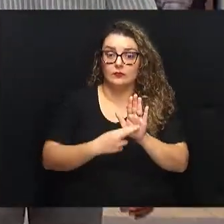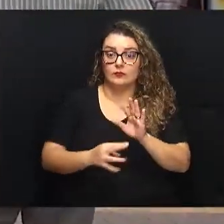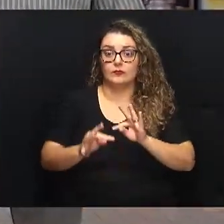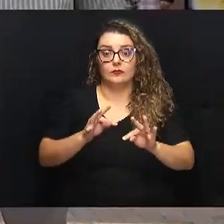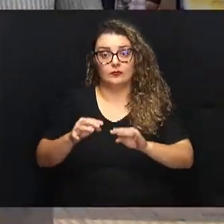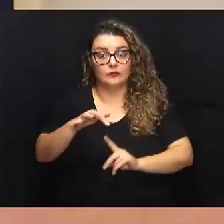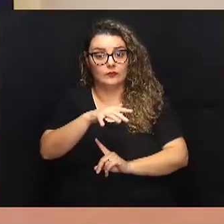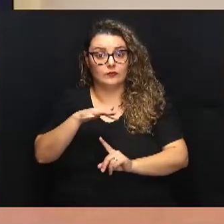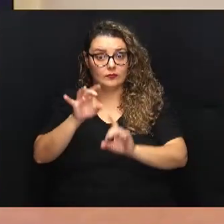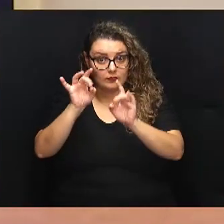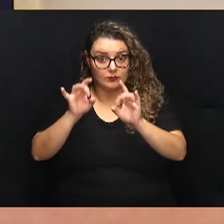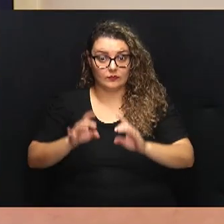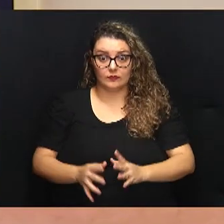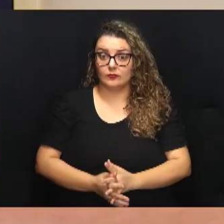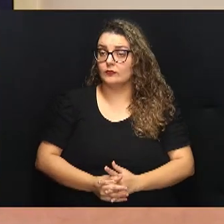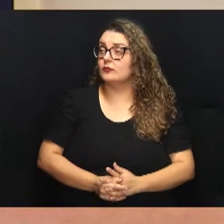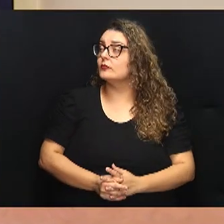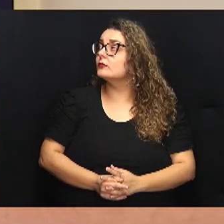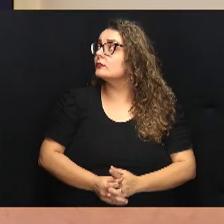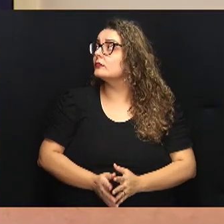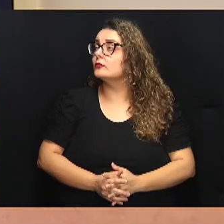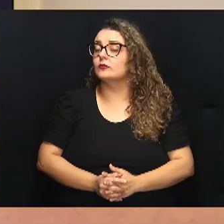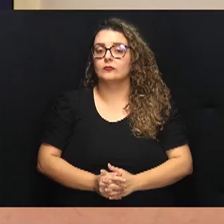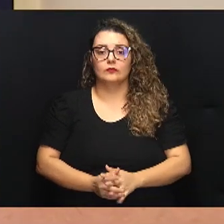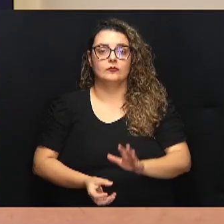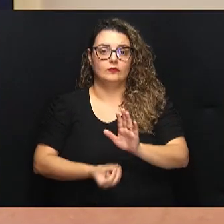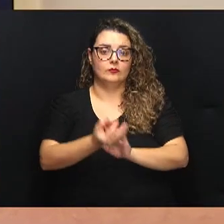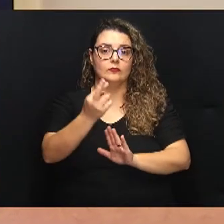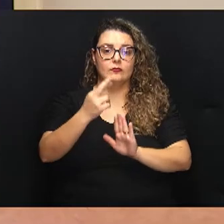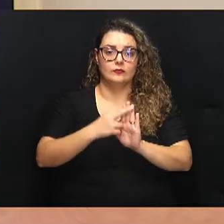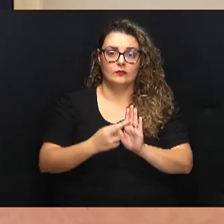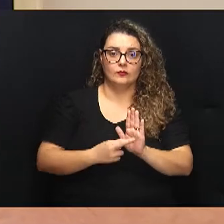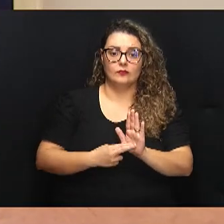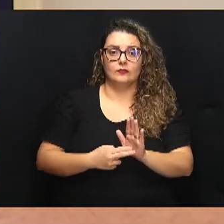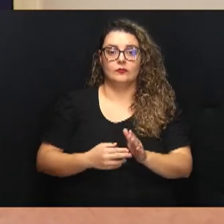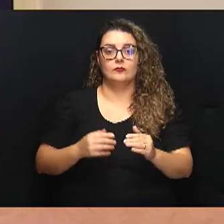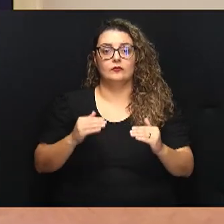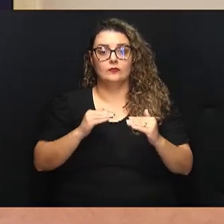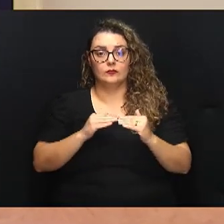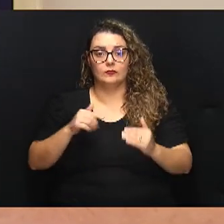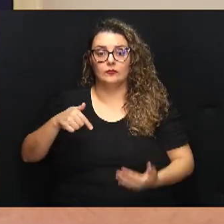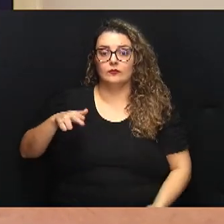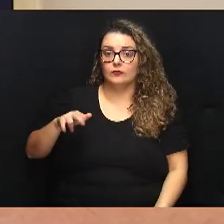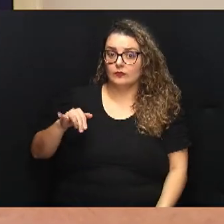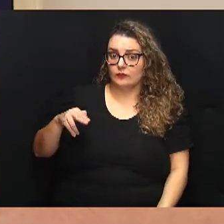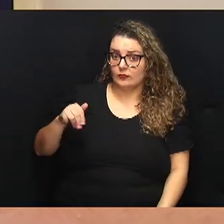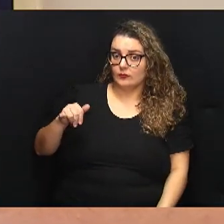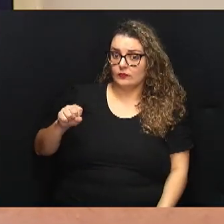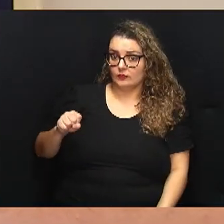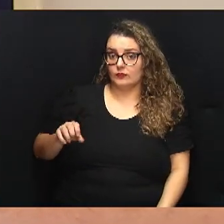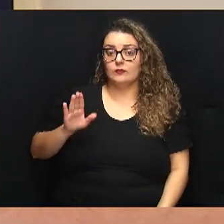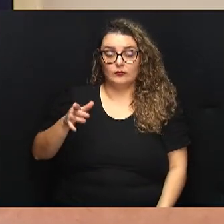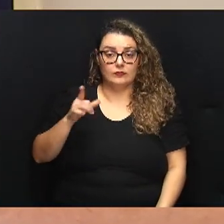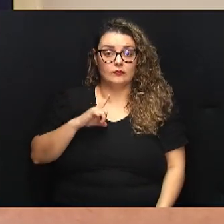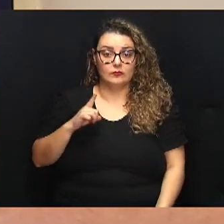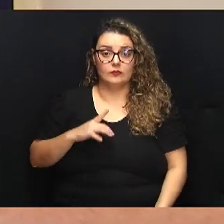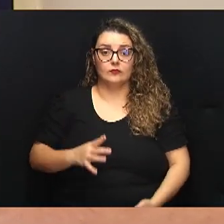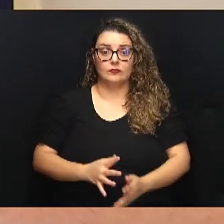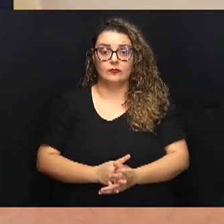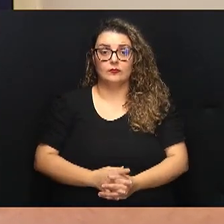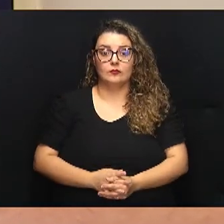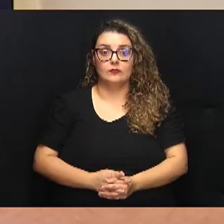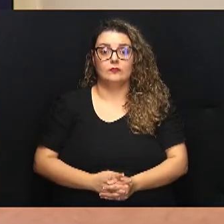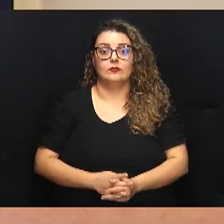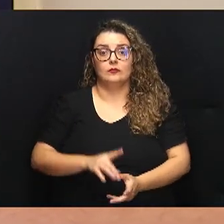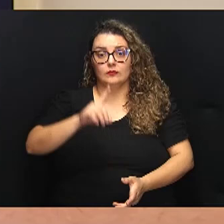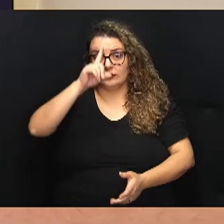ambientais específicas. A gente criou essa regra de acordo com os quinais que já existem. Eles são